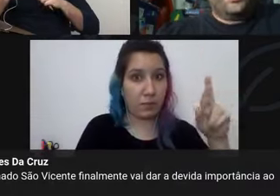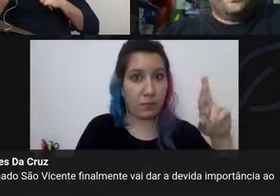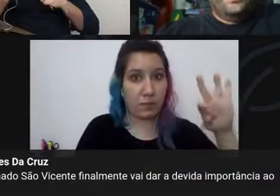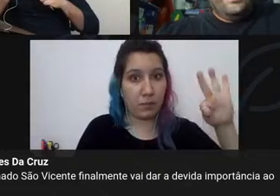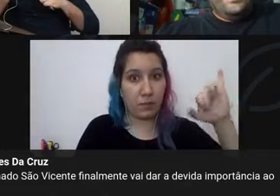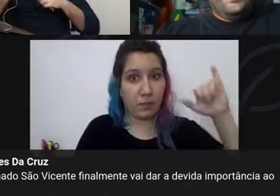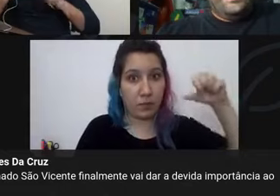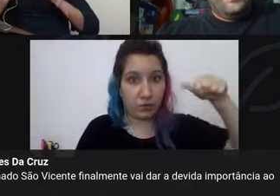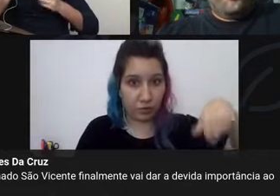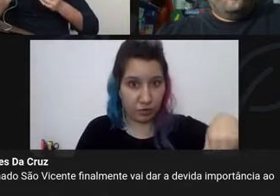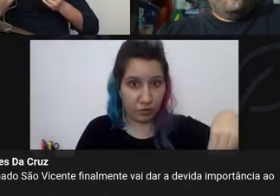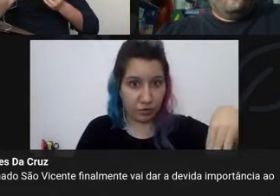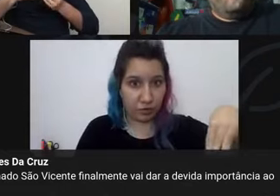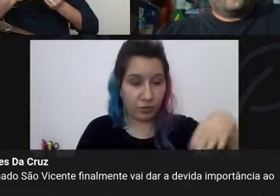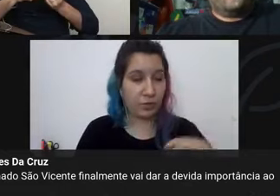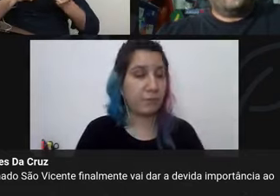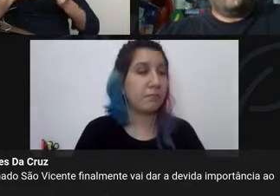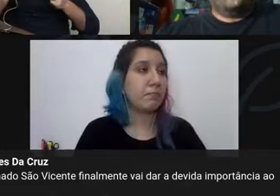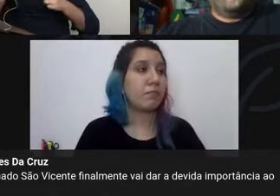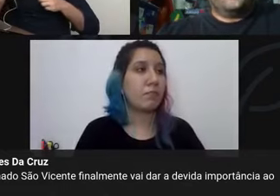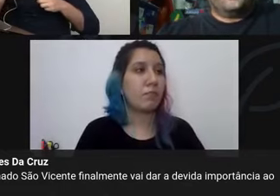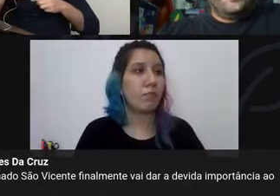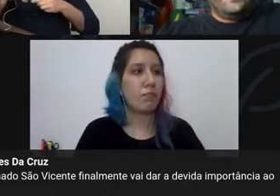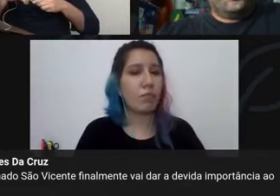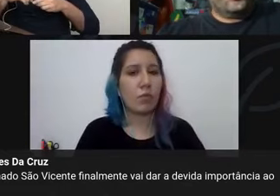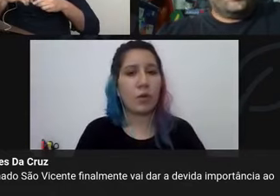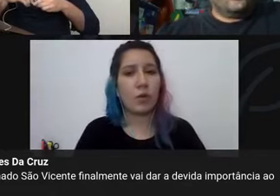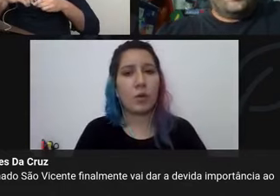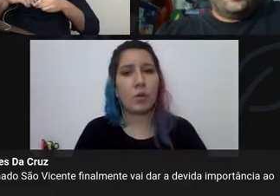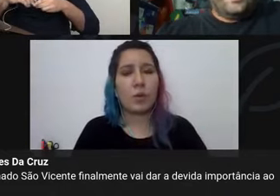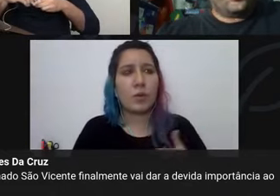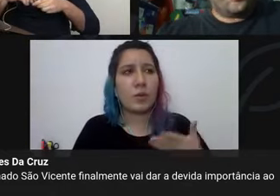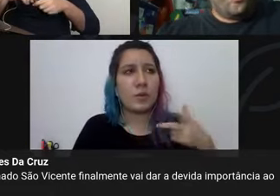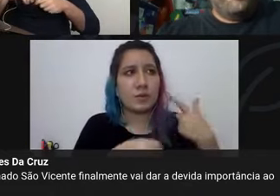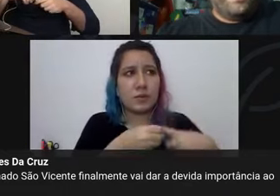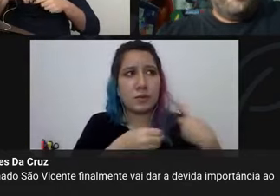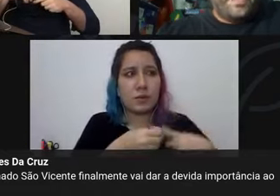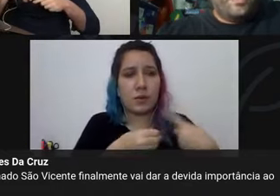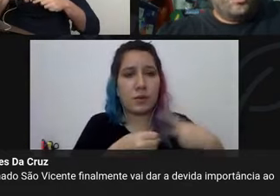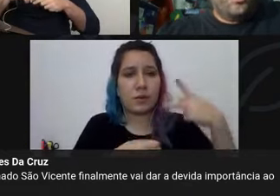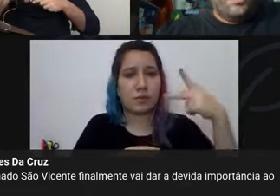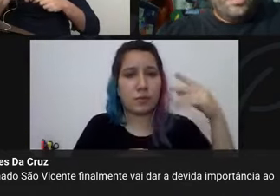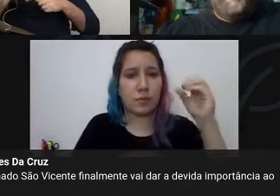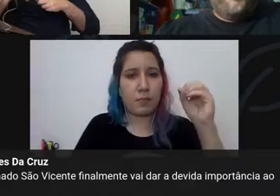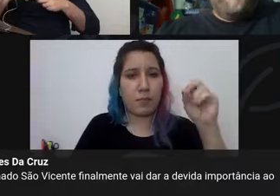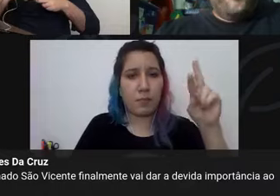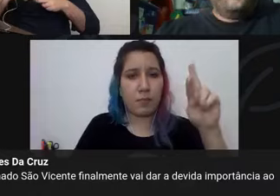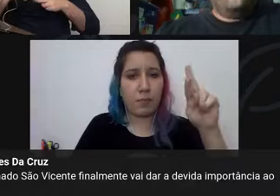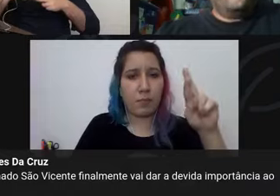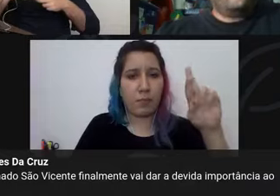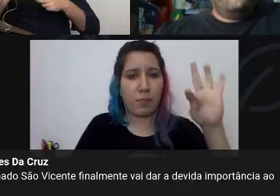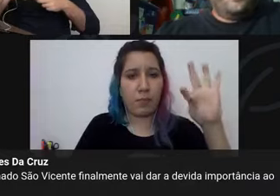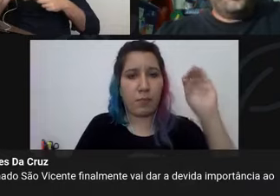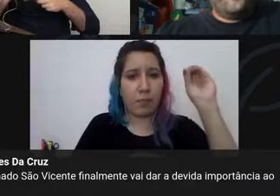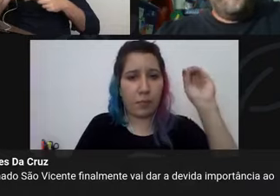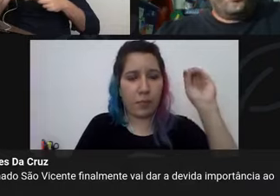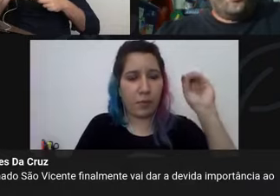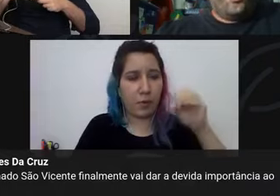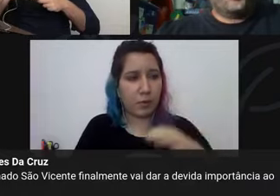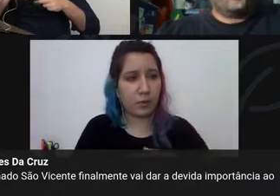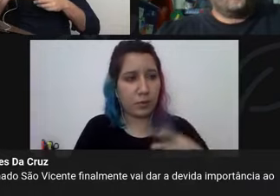entender isso aí. É, quando Porto Seguro fez 500 anos de descobrimento, foi feito